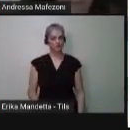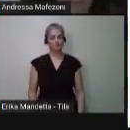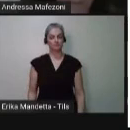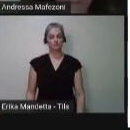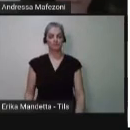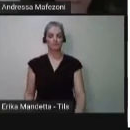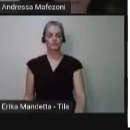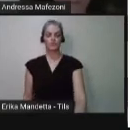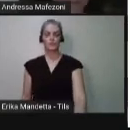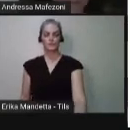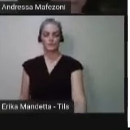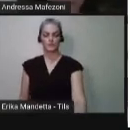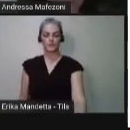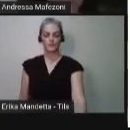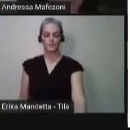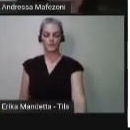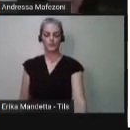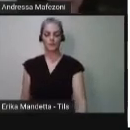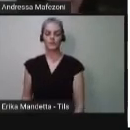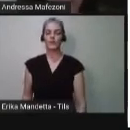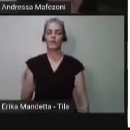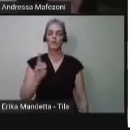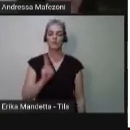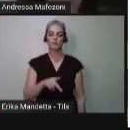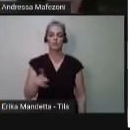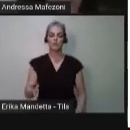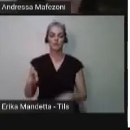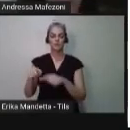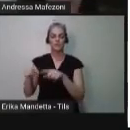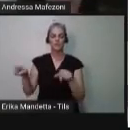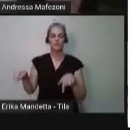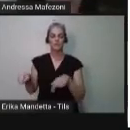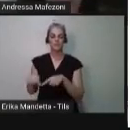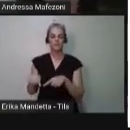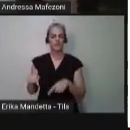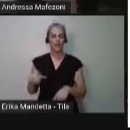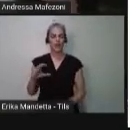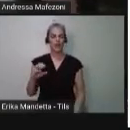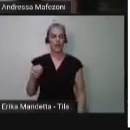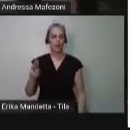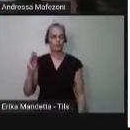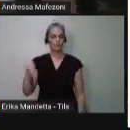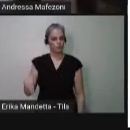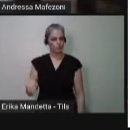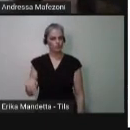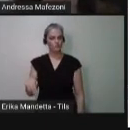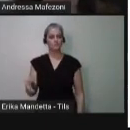acontecer entre o professor de sala comum e o professor